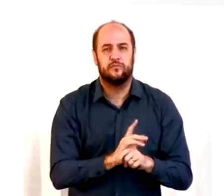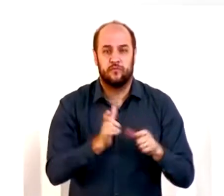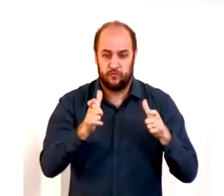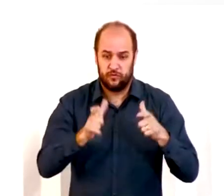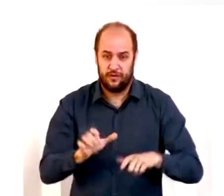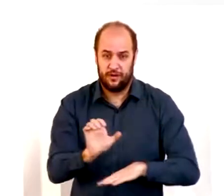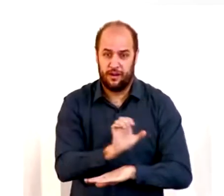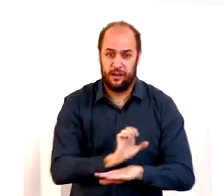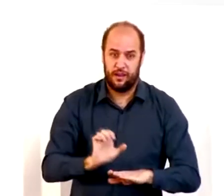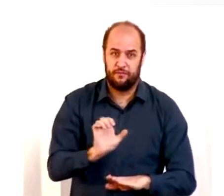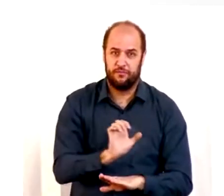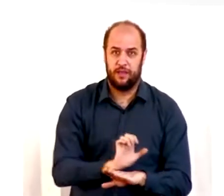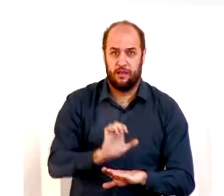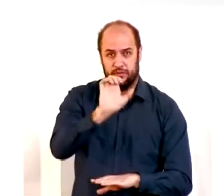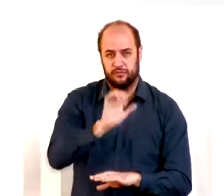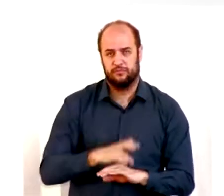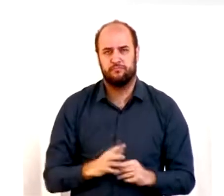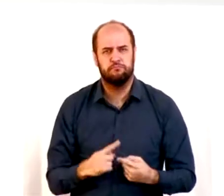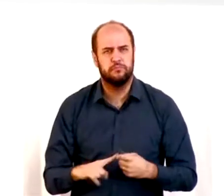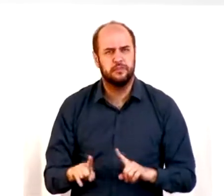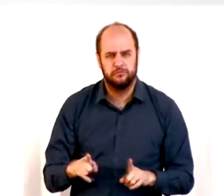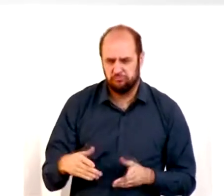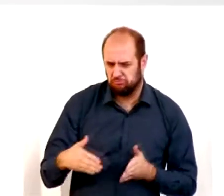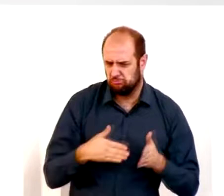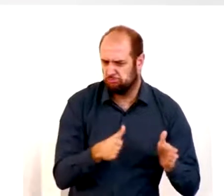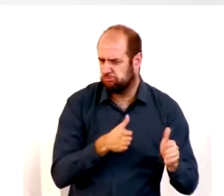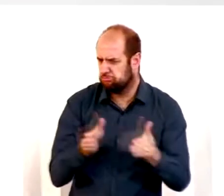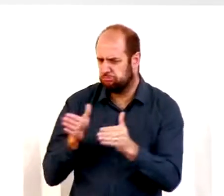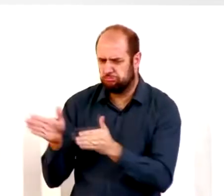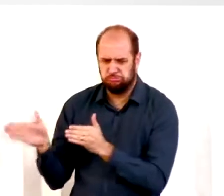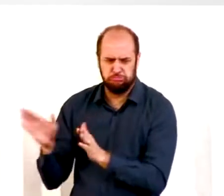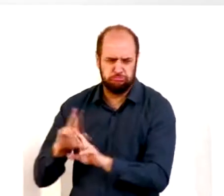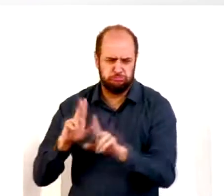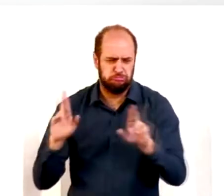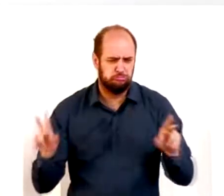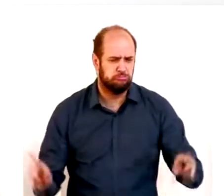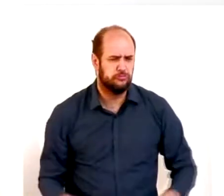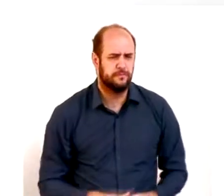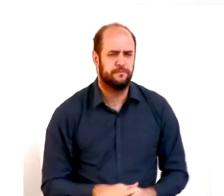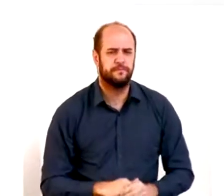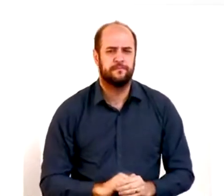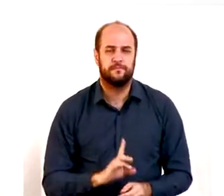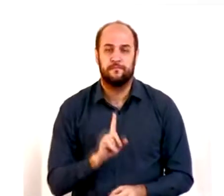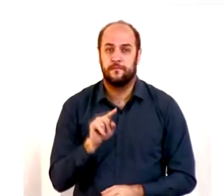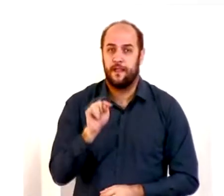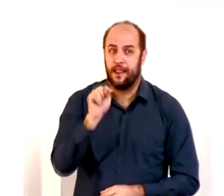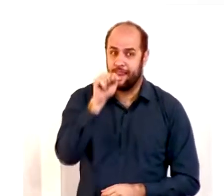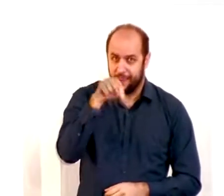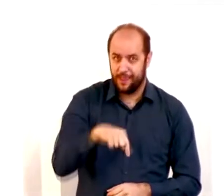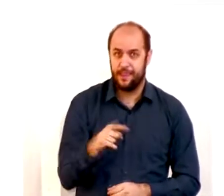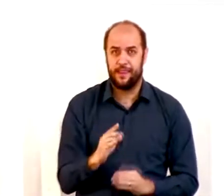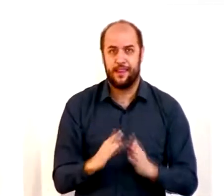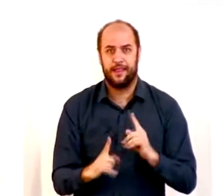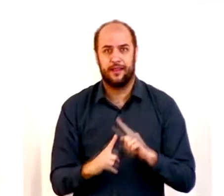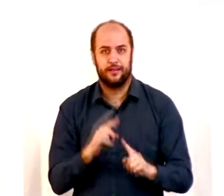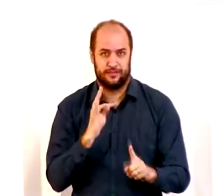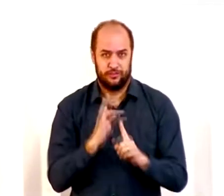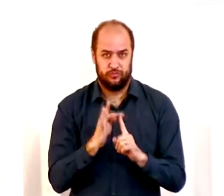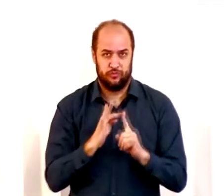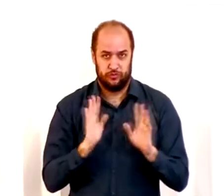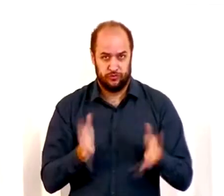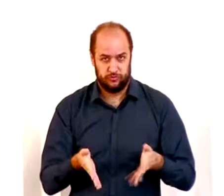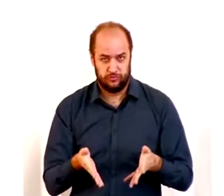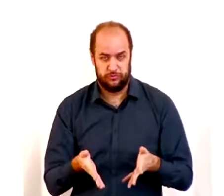Éfeso, mas ele andou por muitos outros lugares, e aqui na igreja em que Timóteo está